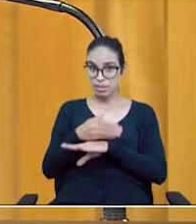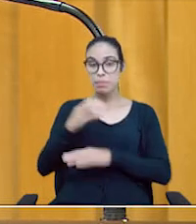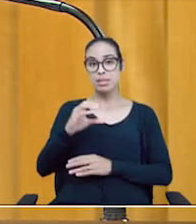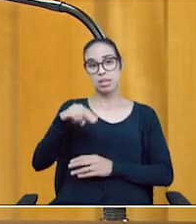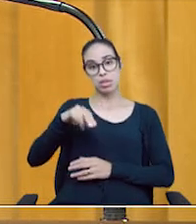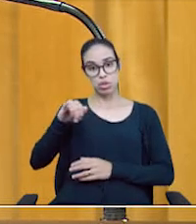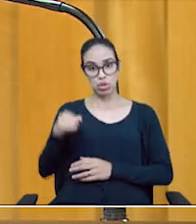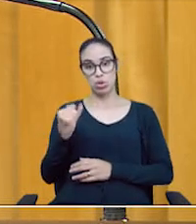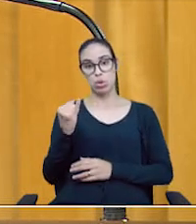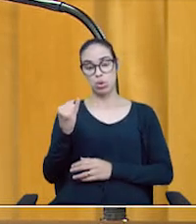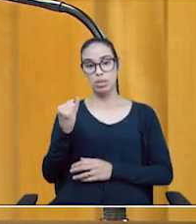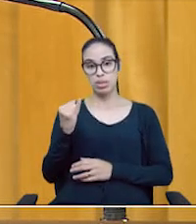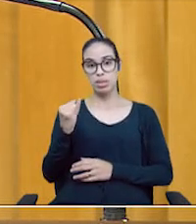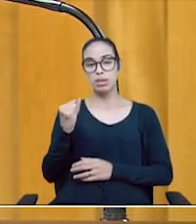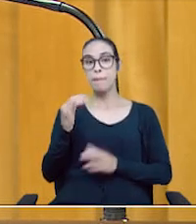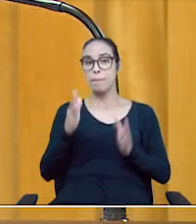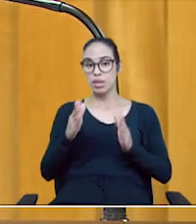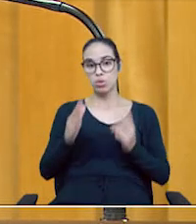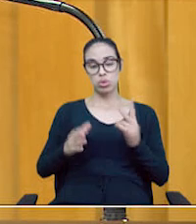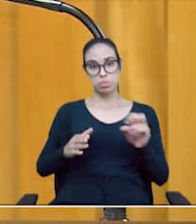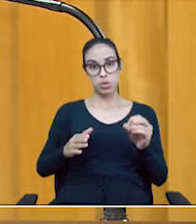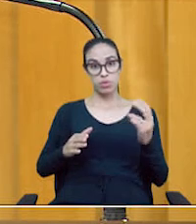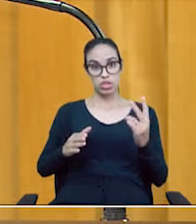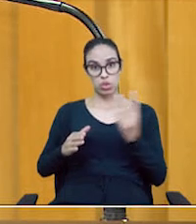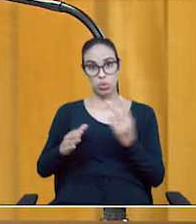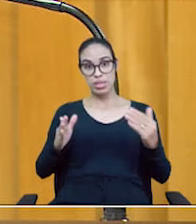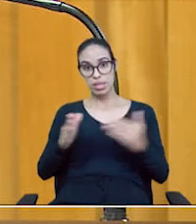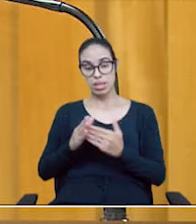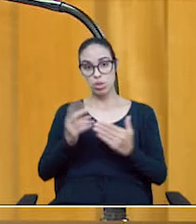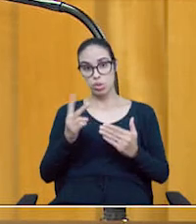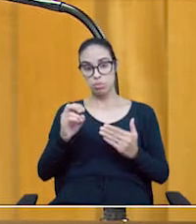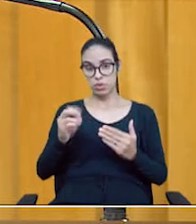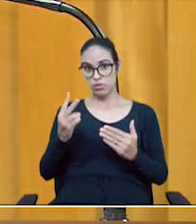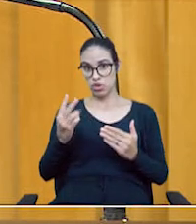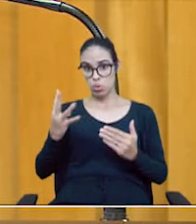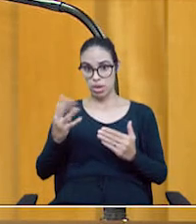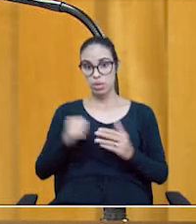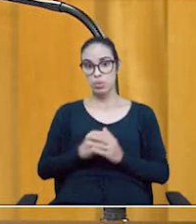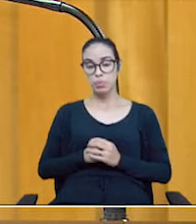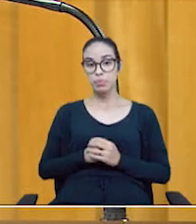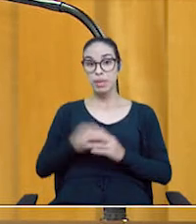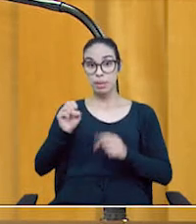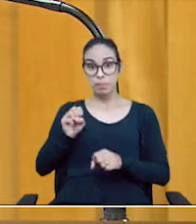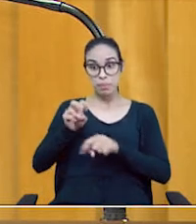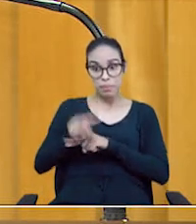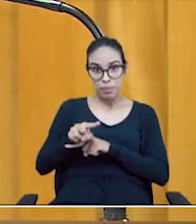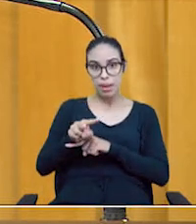biênio de 2022 e 2024. Conversávamos, o mandato dele vai até maio